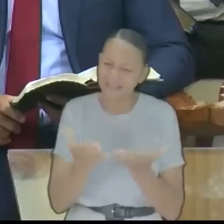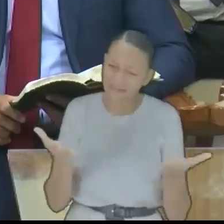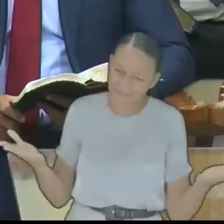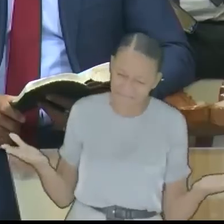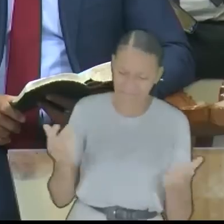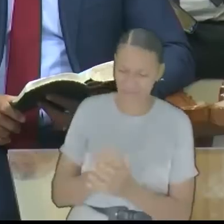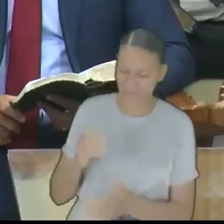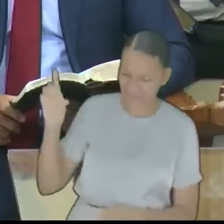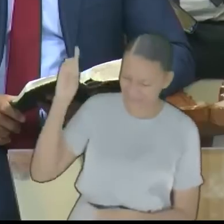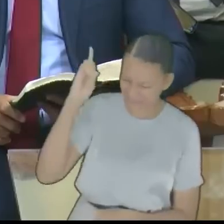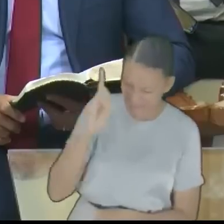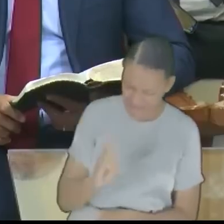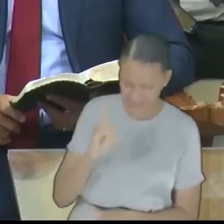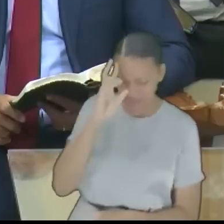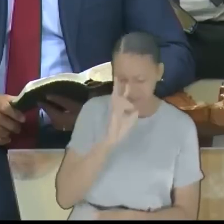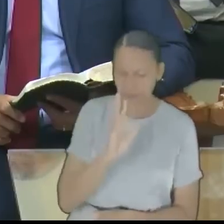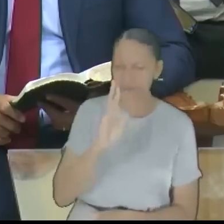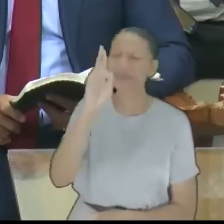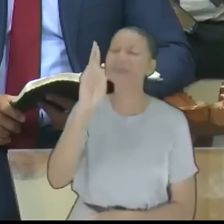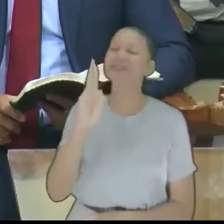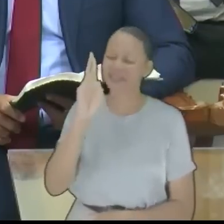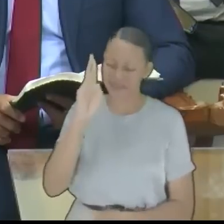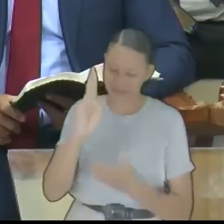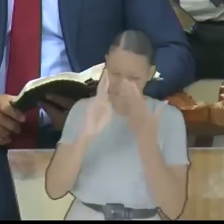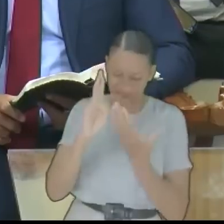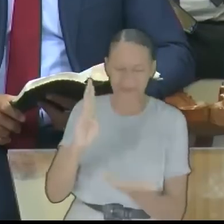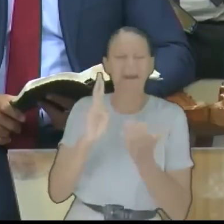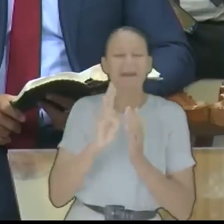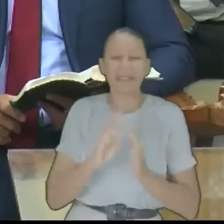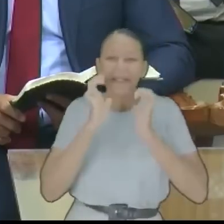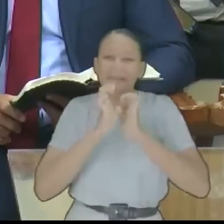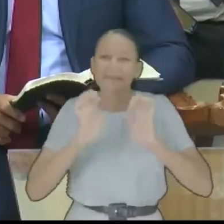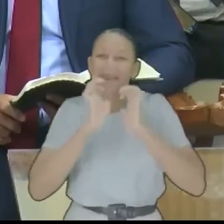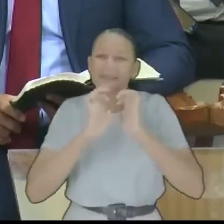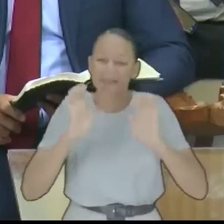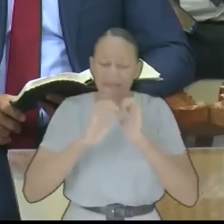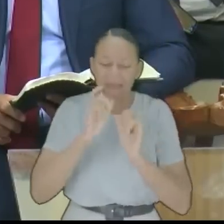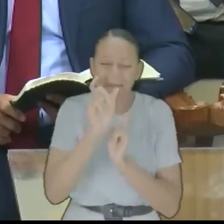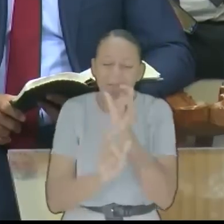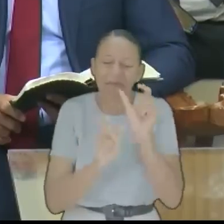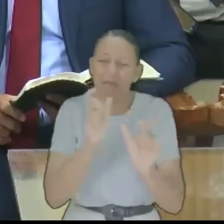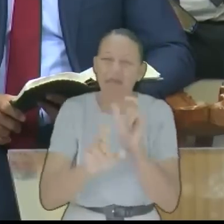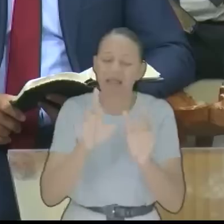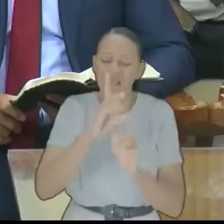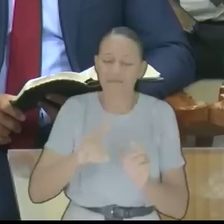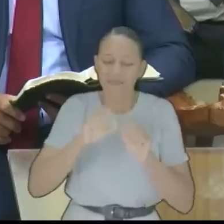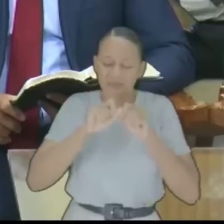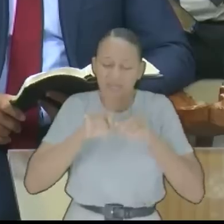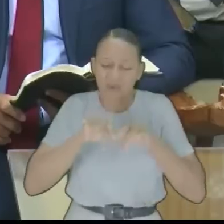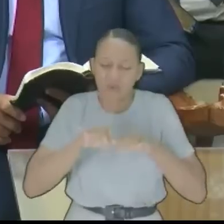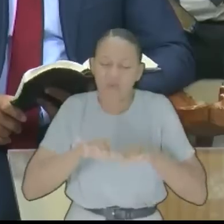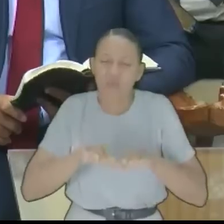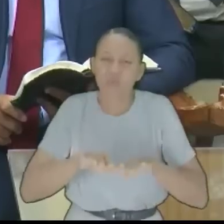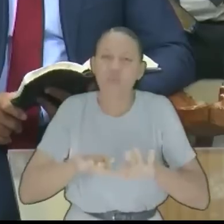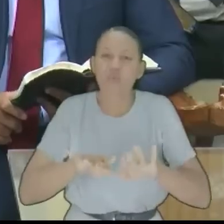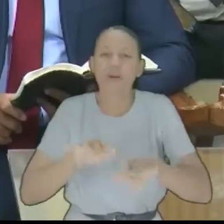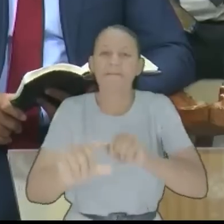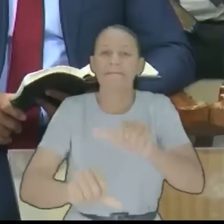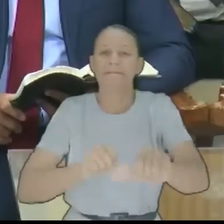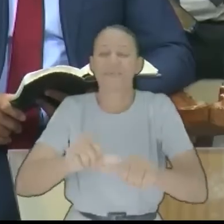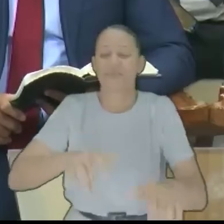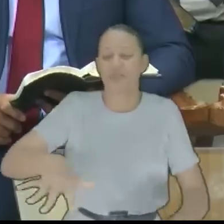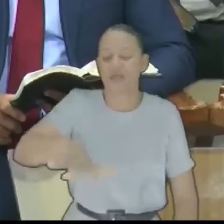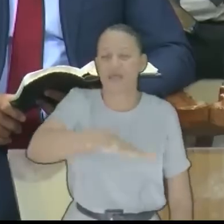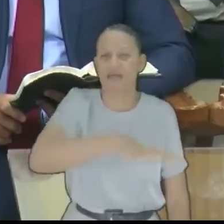da presença do Senhor através do Evangelho, já começou a molhar a terra e já começou a mudar o